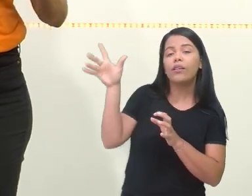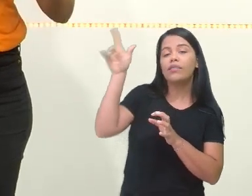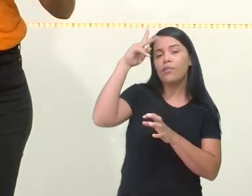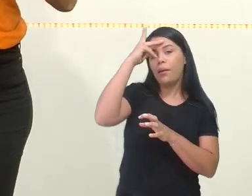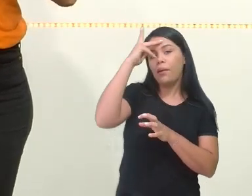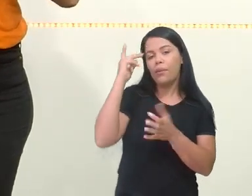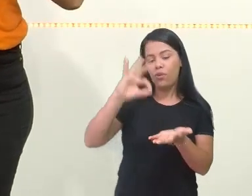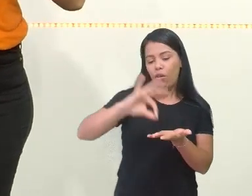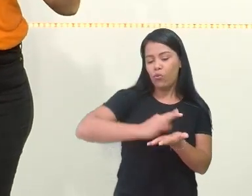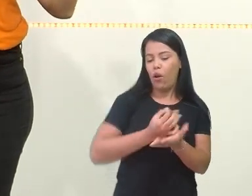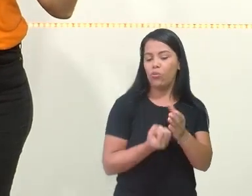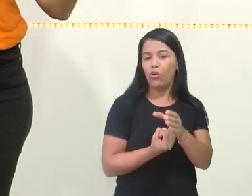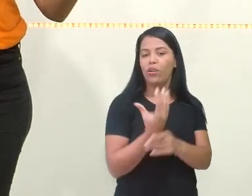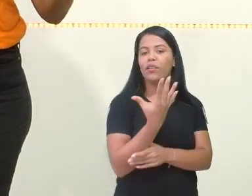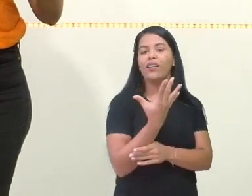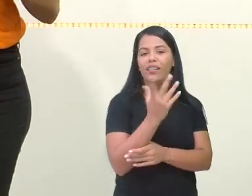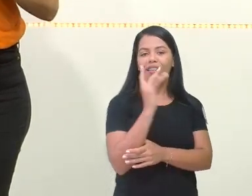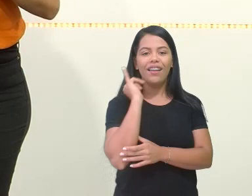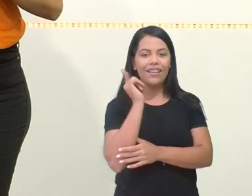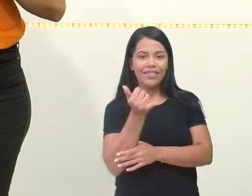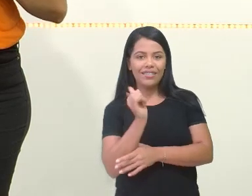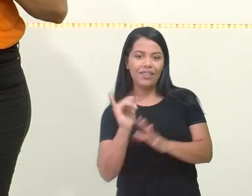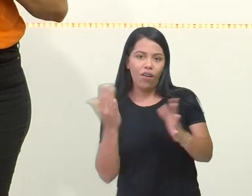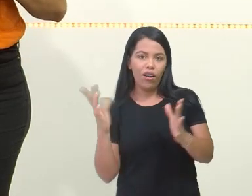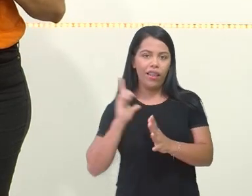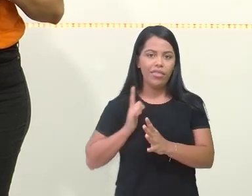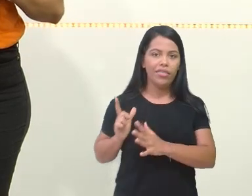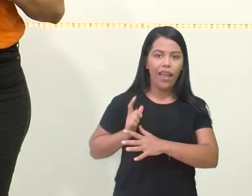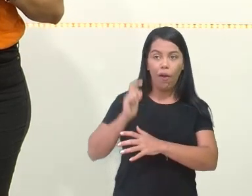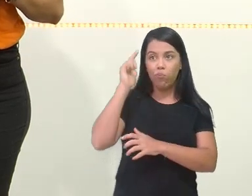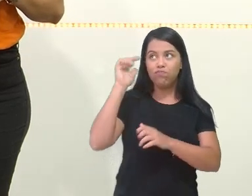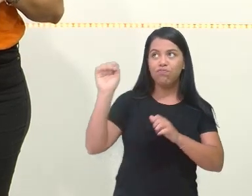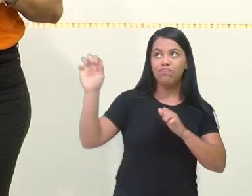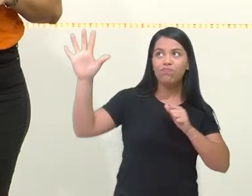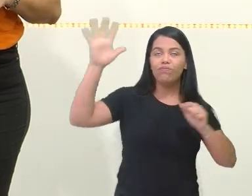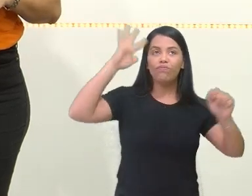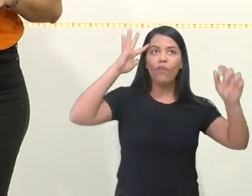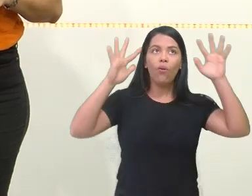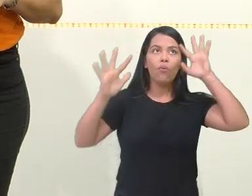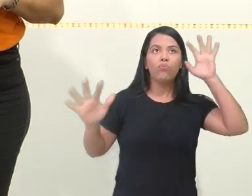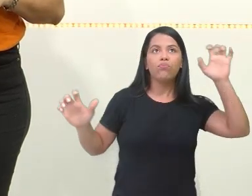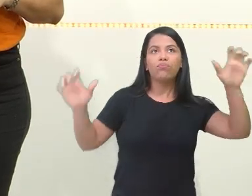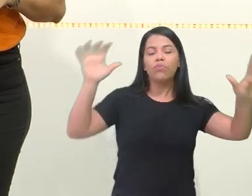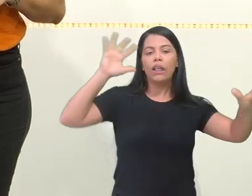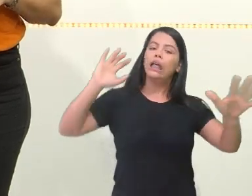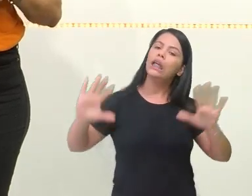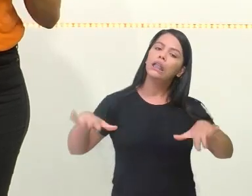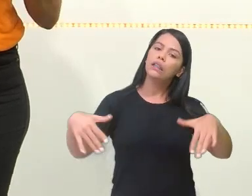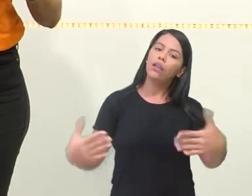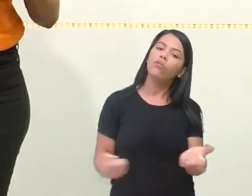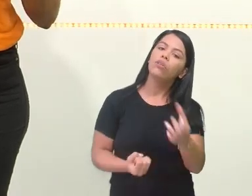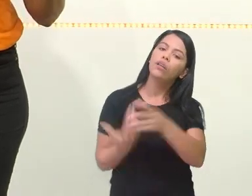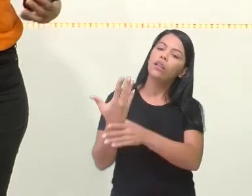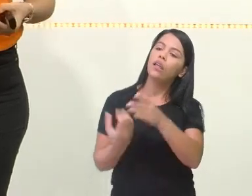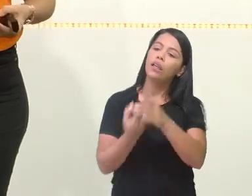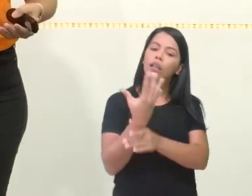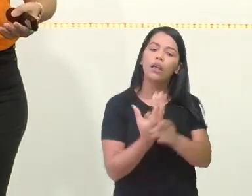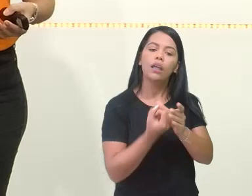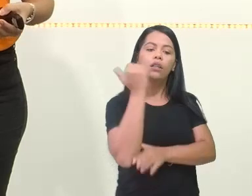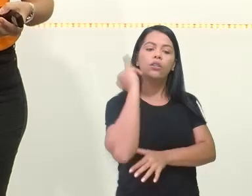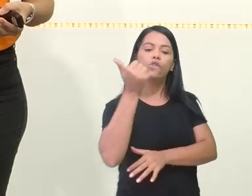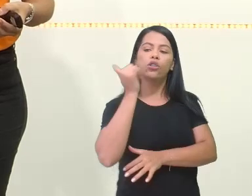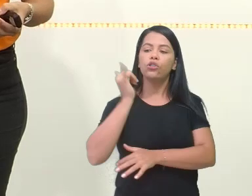eles têm uma imaginação muito fértil. E aí criam várias histórias para povoar mesmo o imaginário